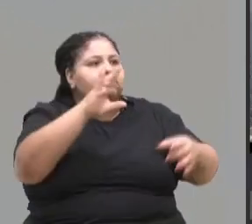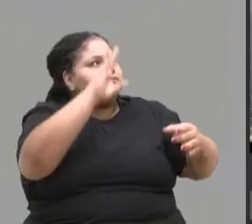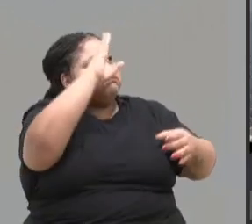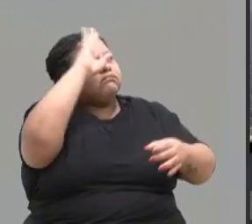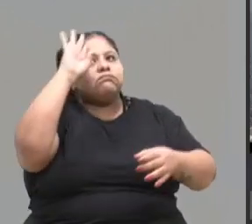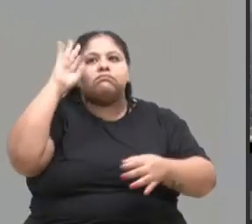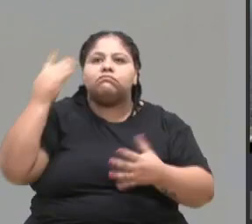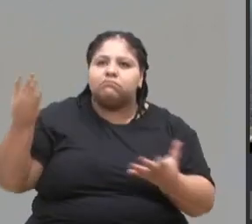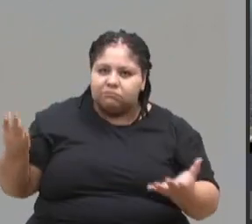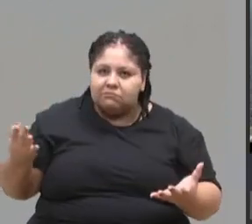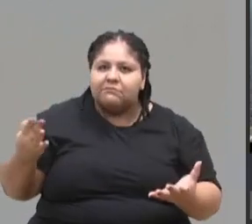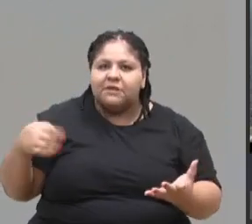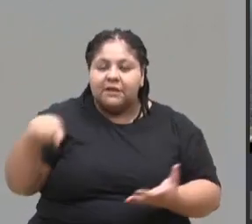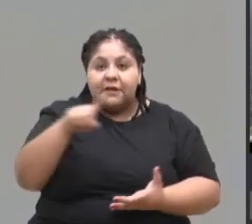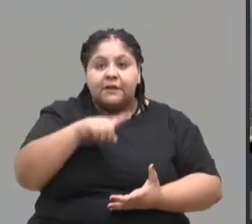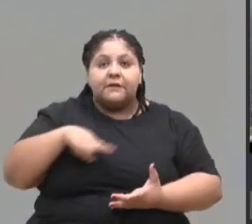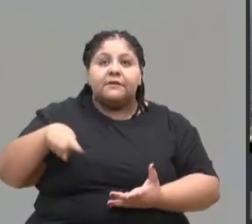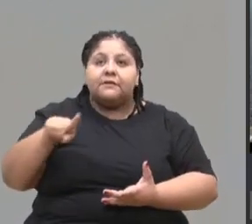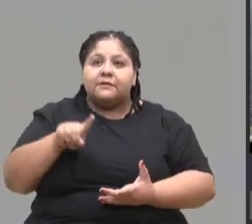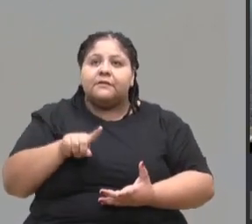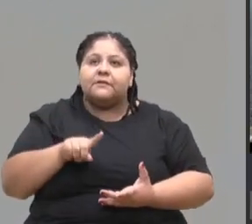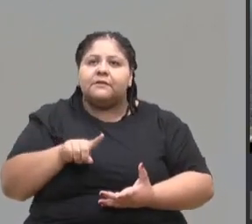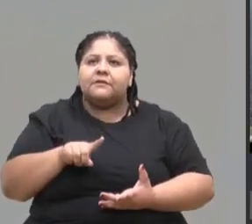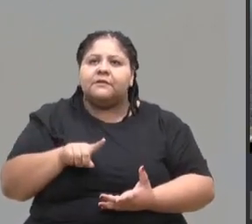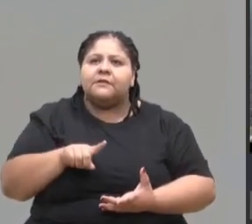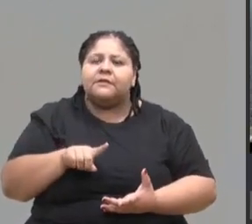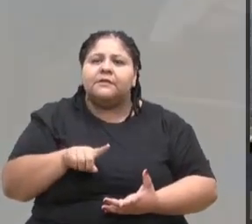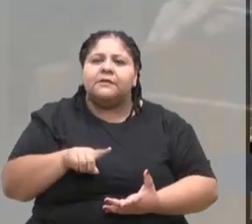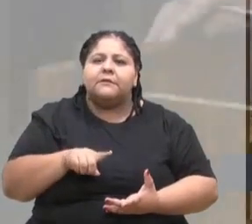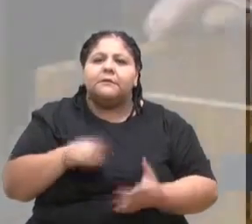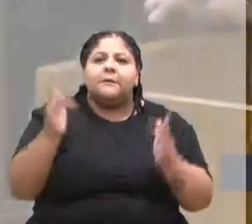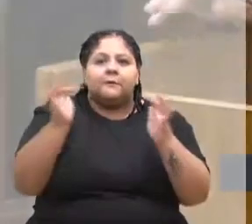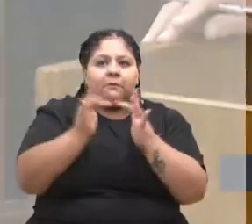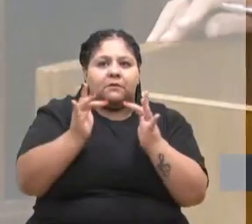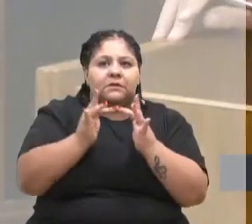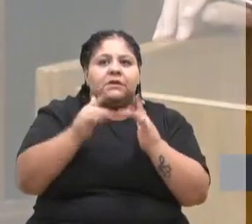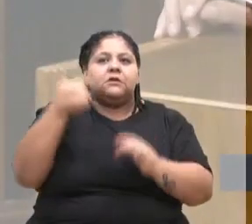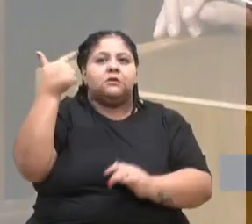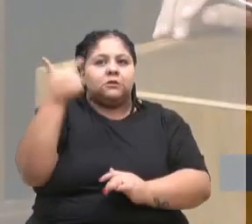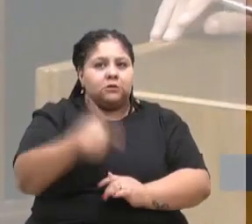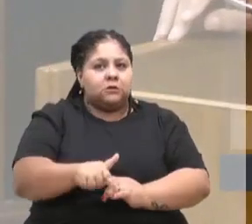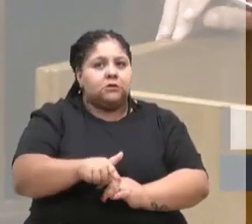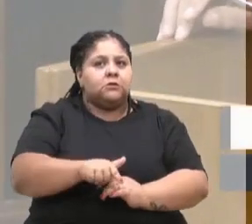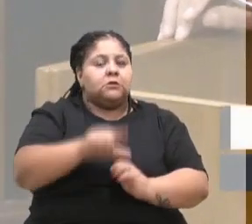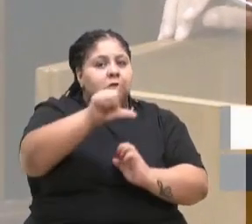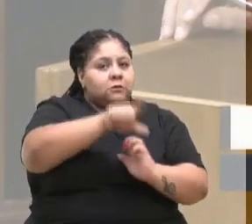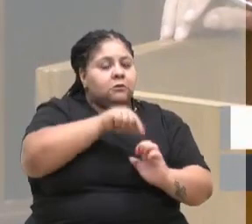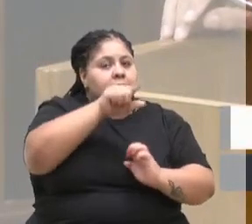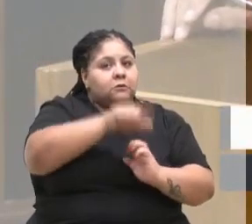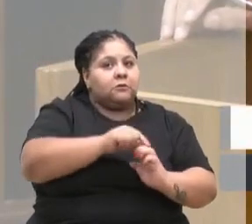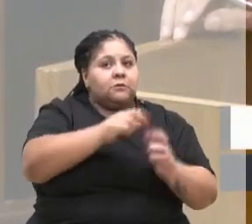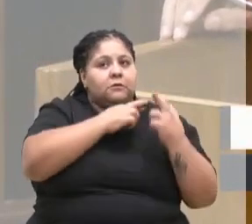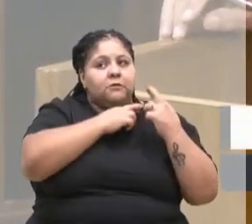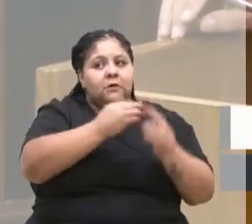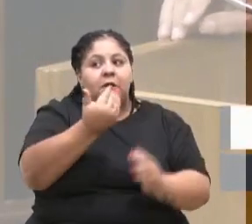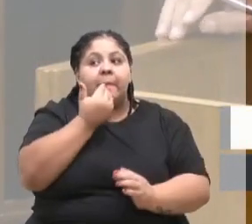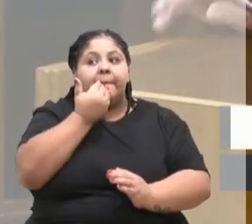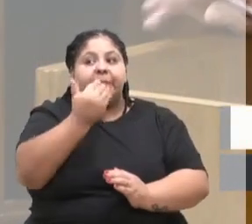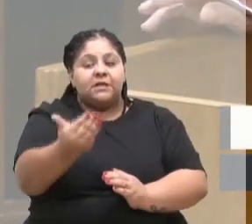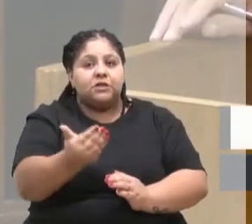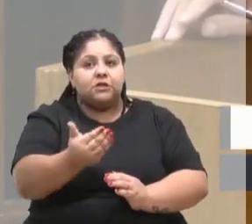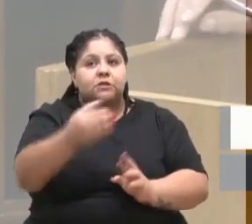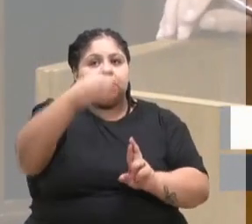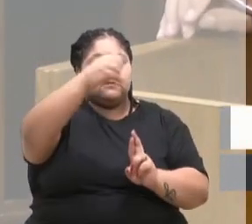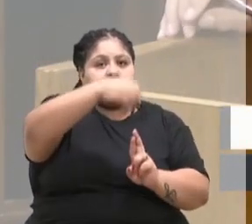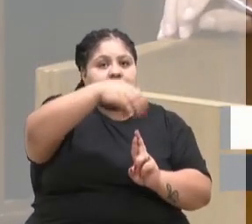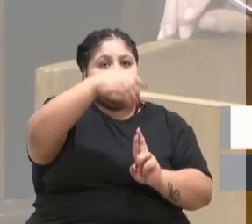Então, nós vamos ter contato novamente com a SMU para solicitar que a RGE